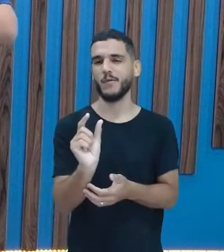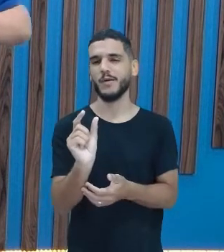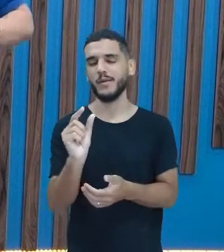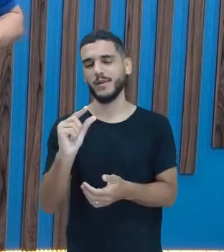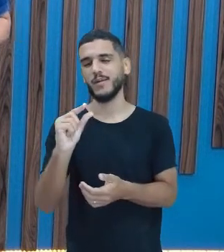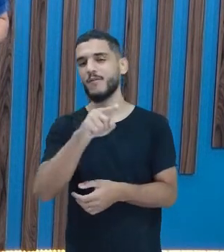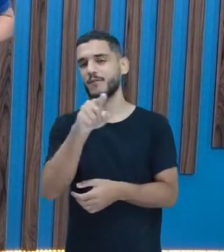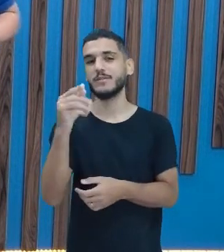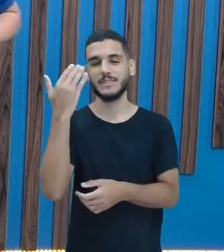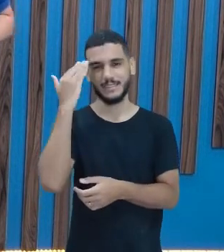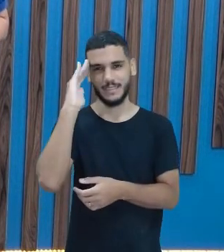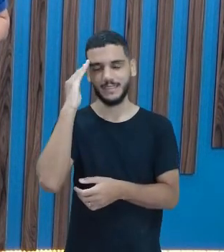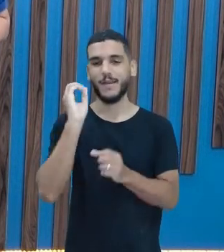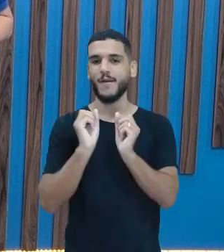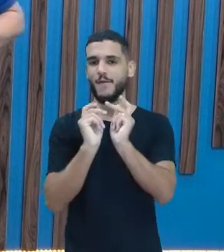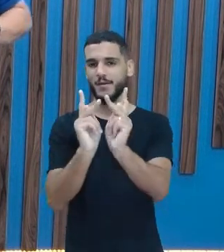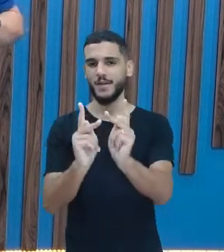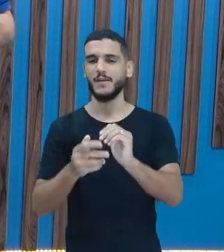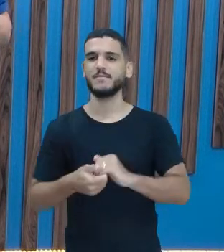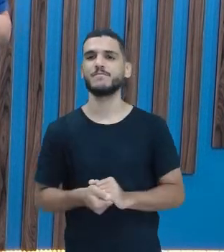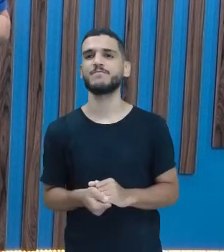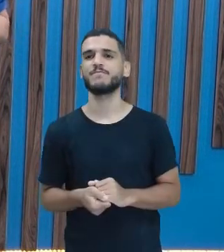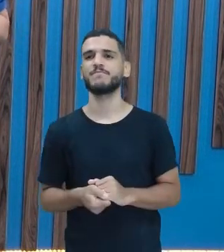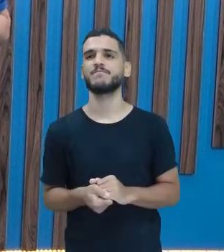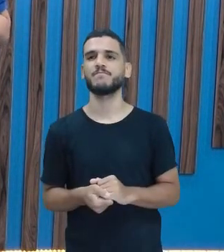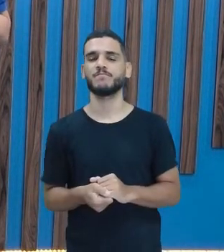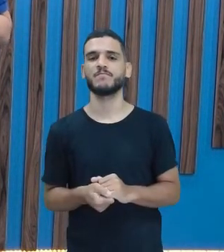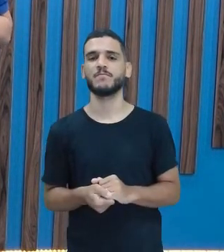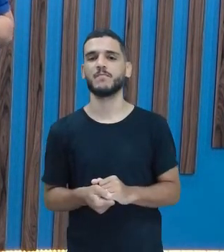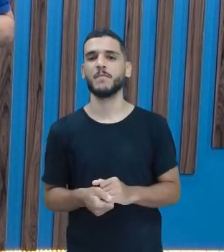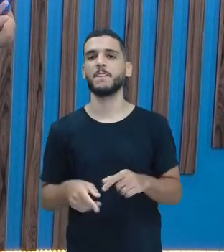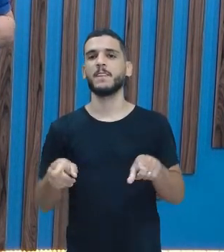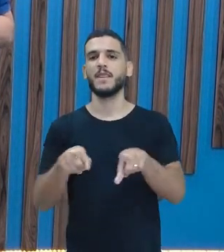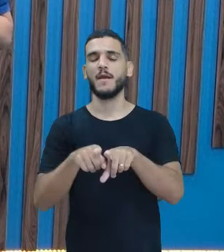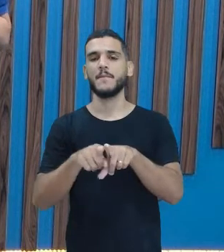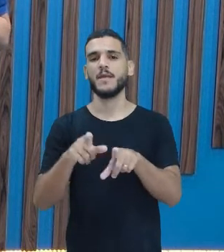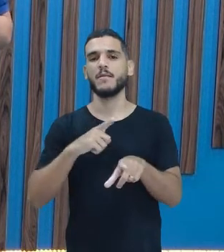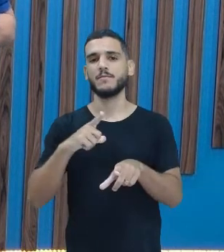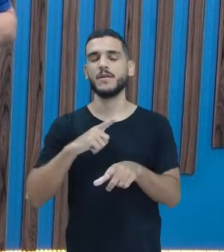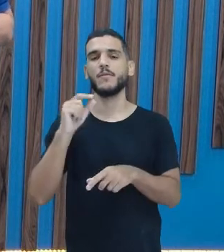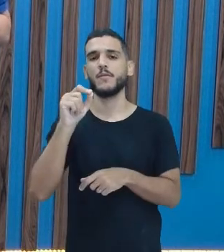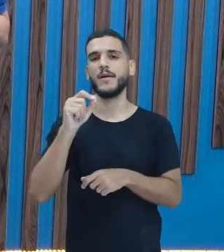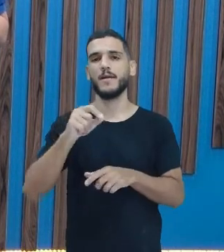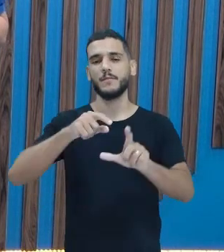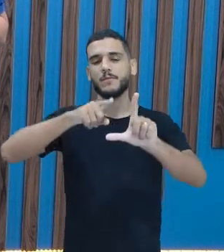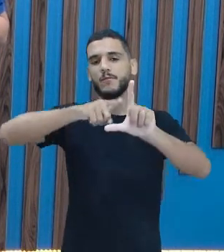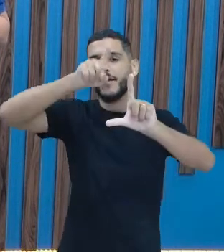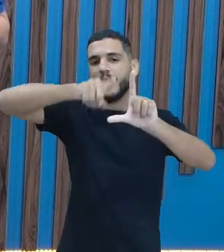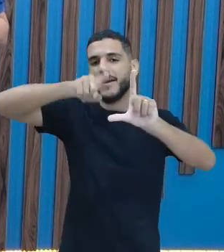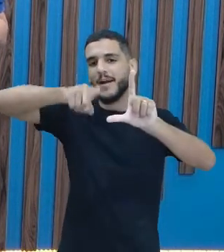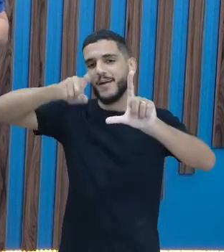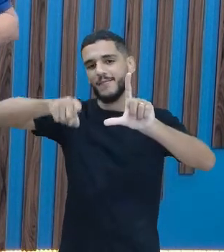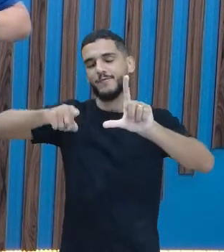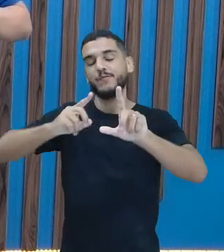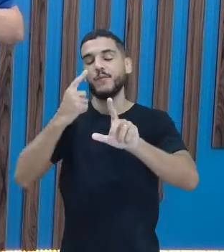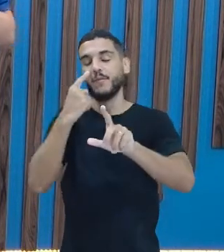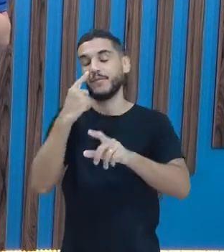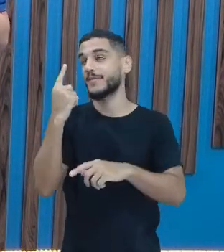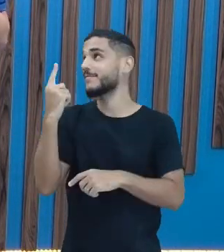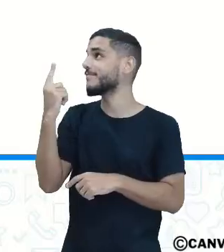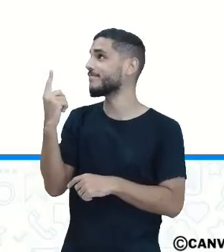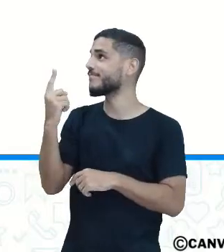estou querendo dizer, ok? E nós temos aí uma lupazinha com um gráficozinho, porque a gente precisa muitas vezes dar